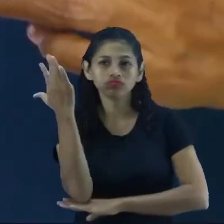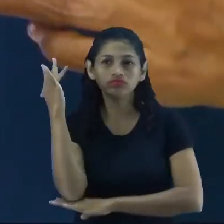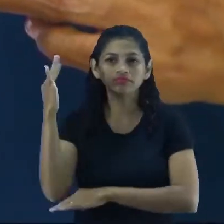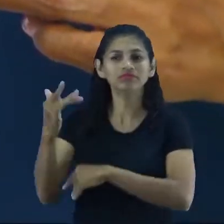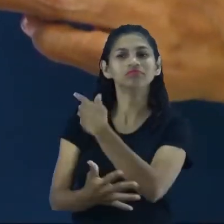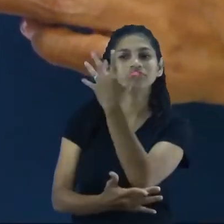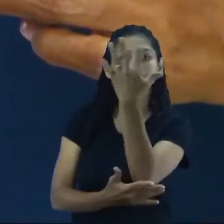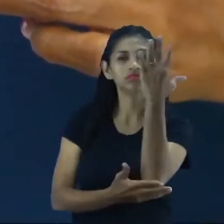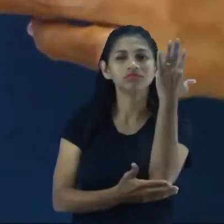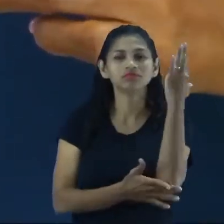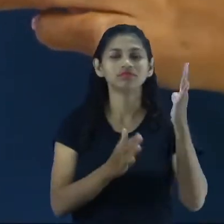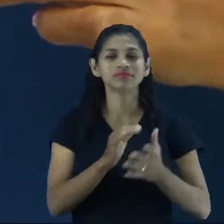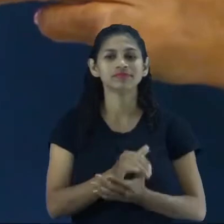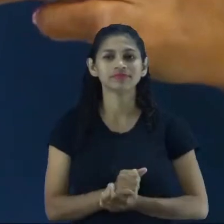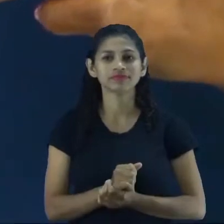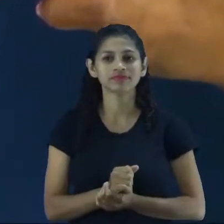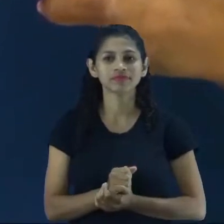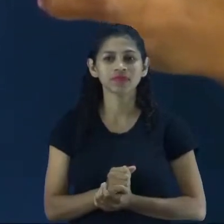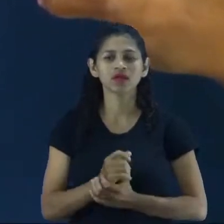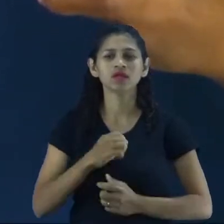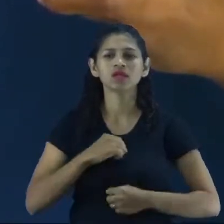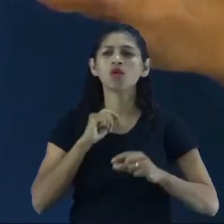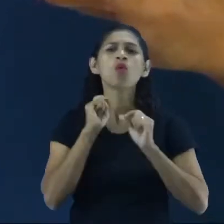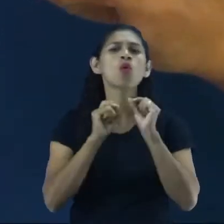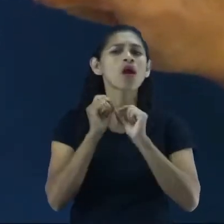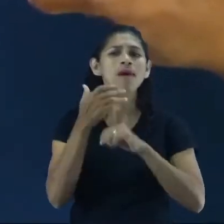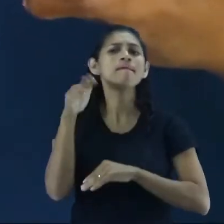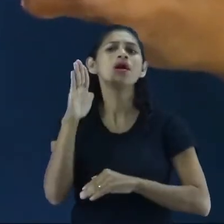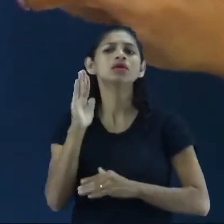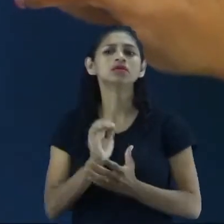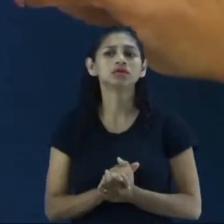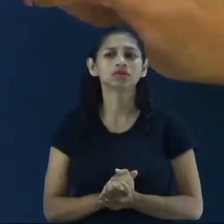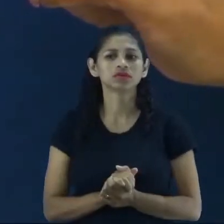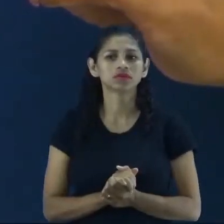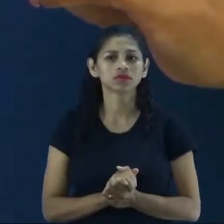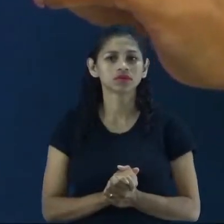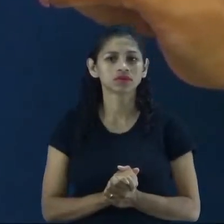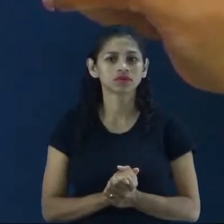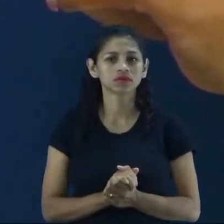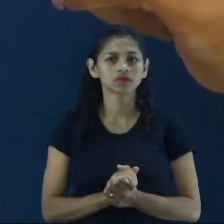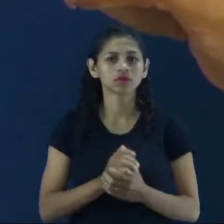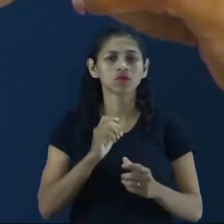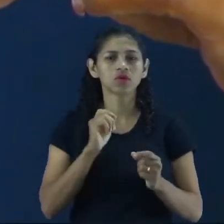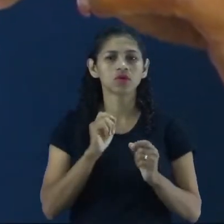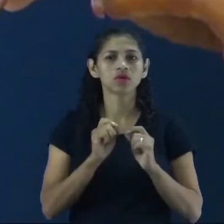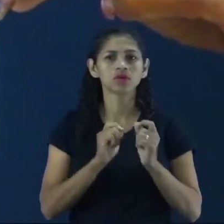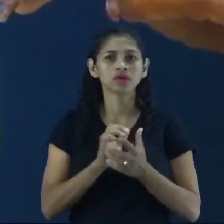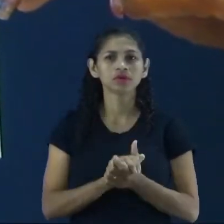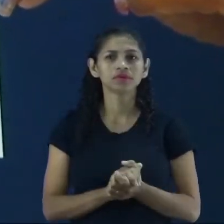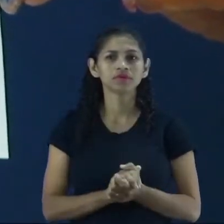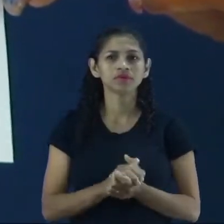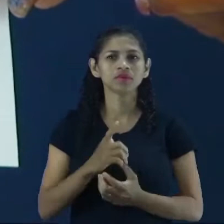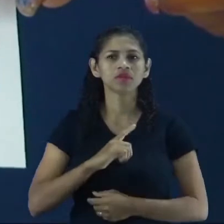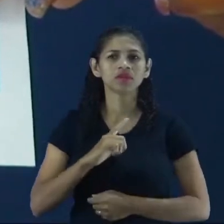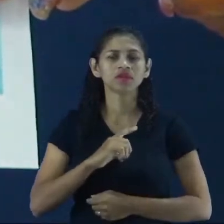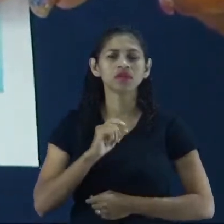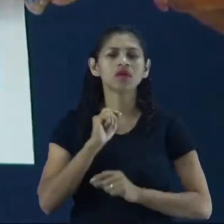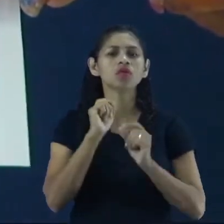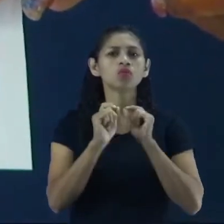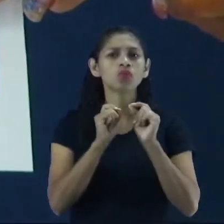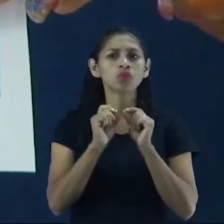né? Nós temos o que mais? O que nós temos aqui nesse lugar?